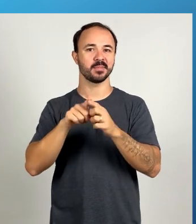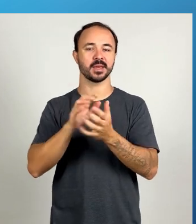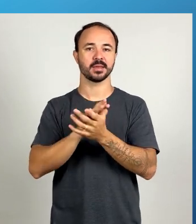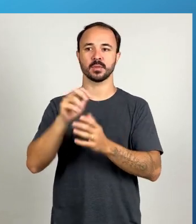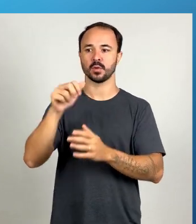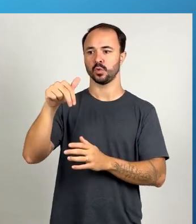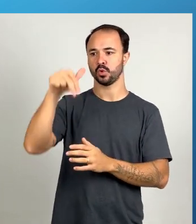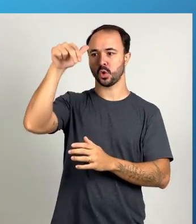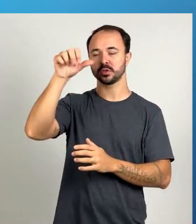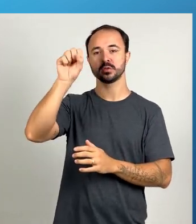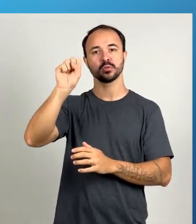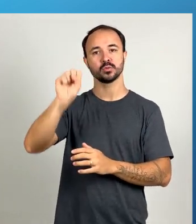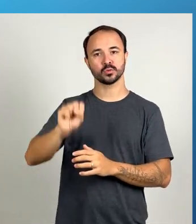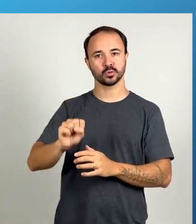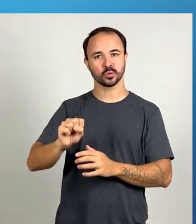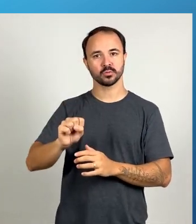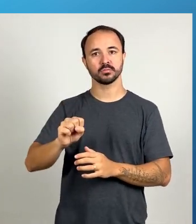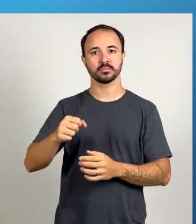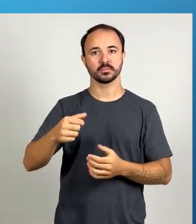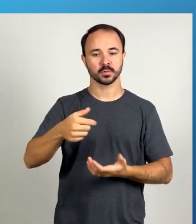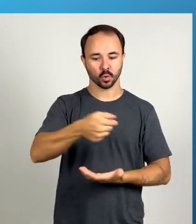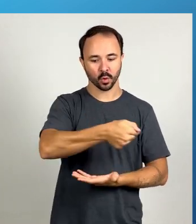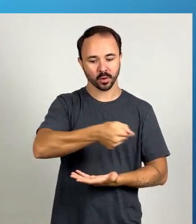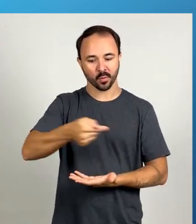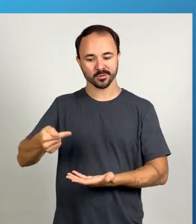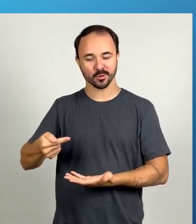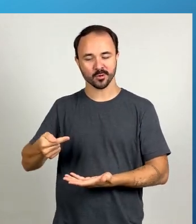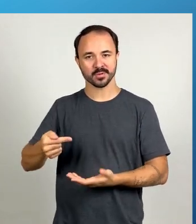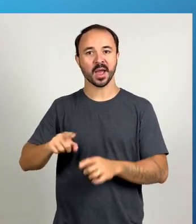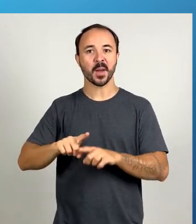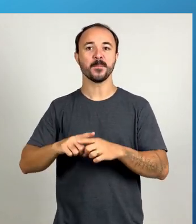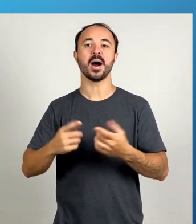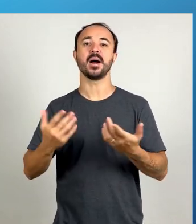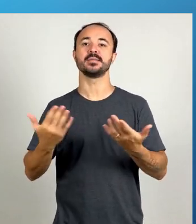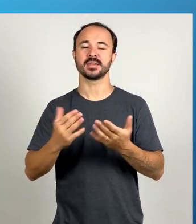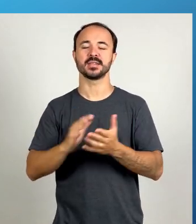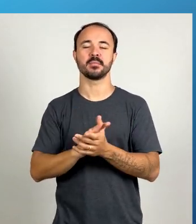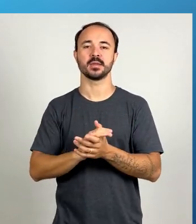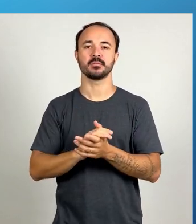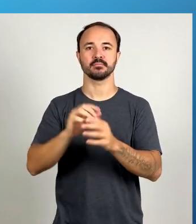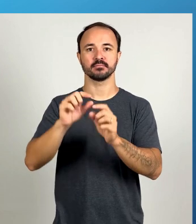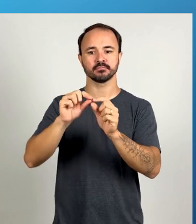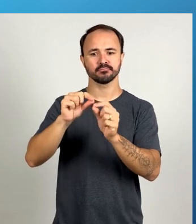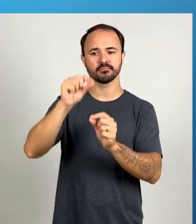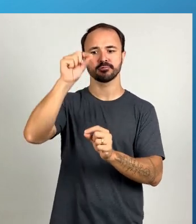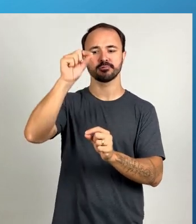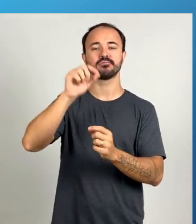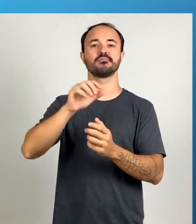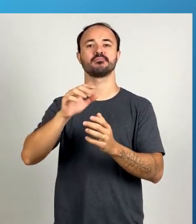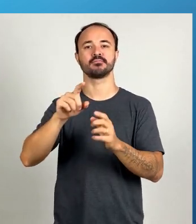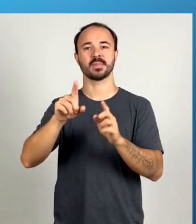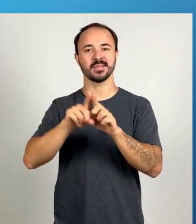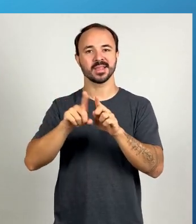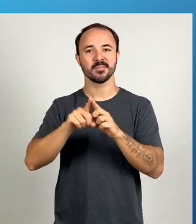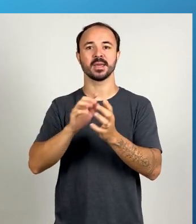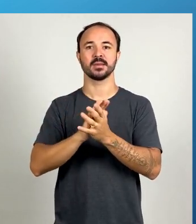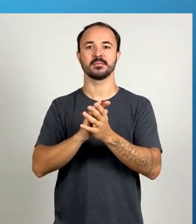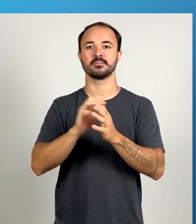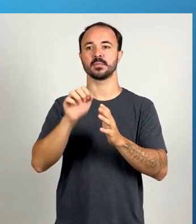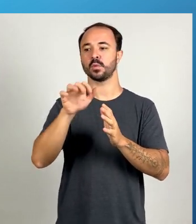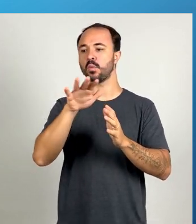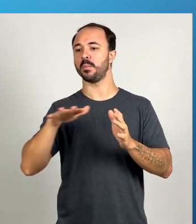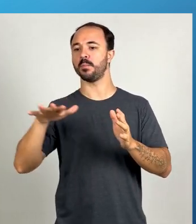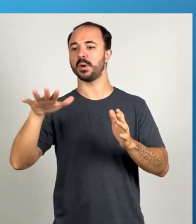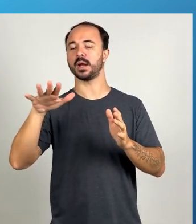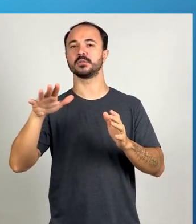entre norte e sul, Greenwich também divide a Terra em 2 hemisférios. Nós temos os hemisférios